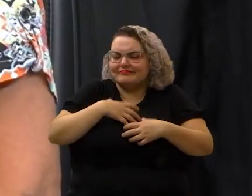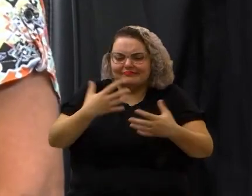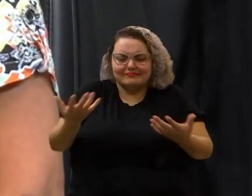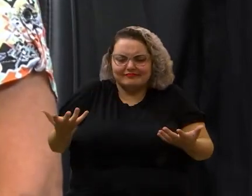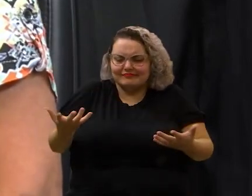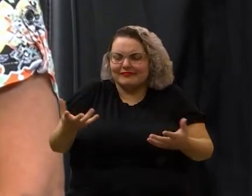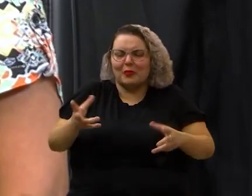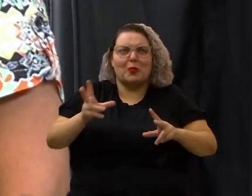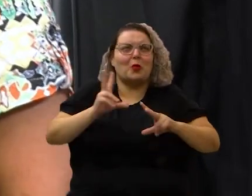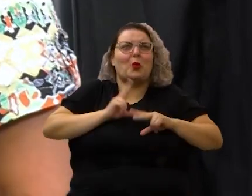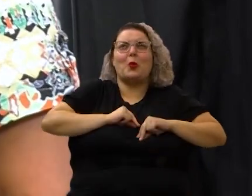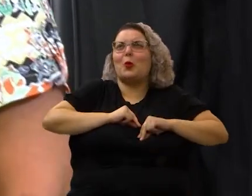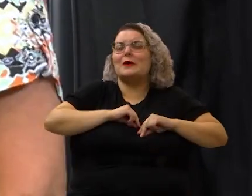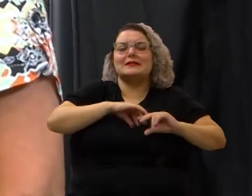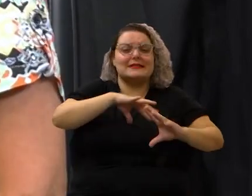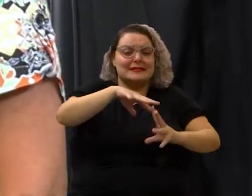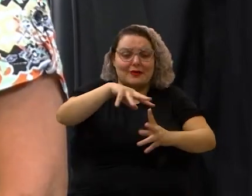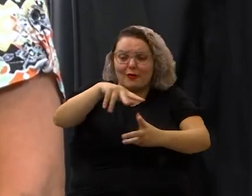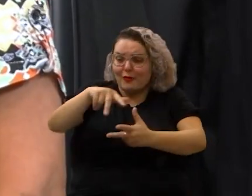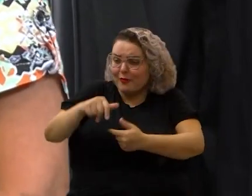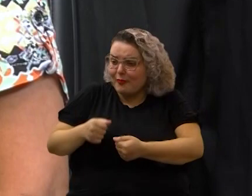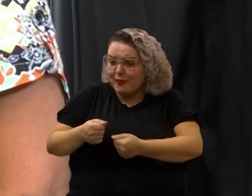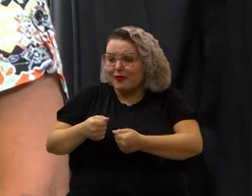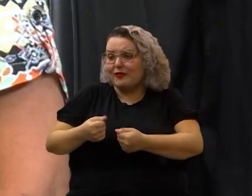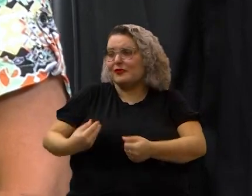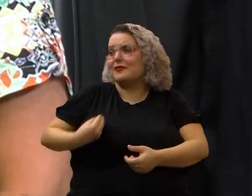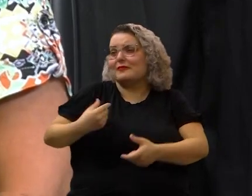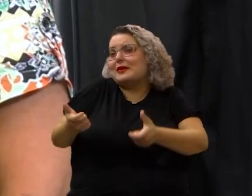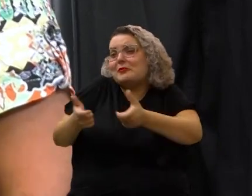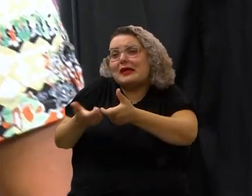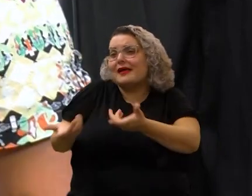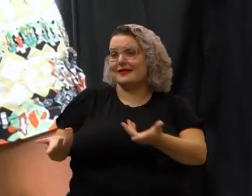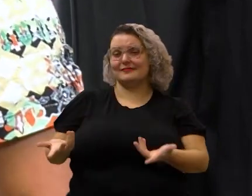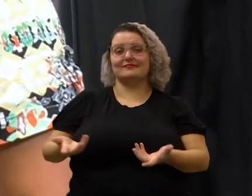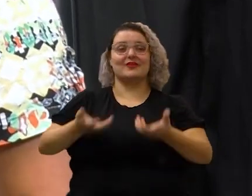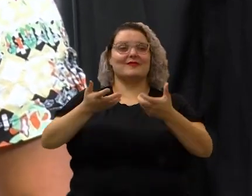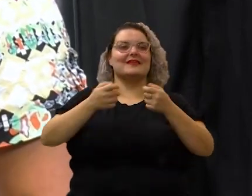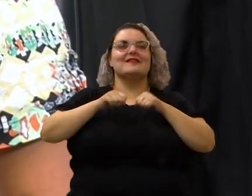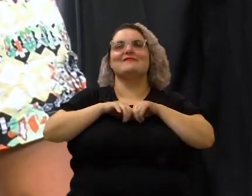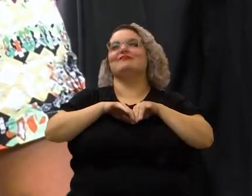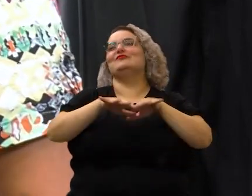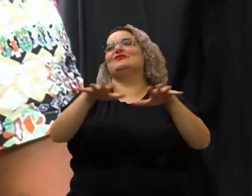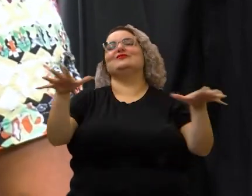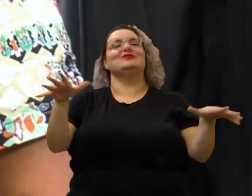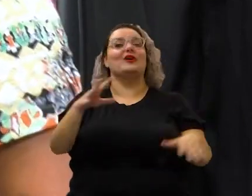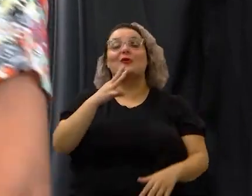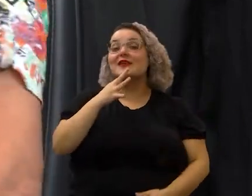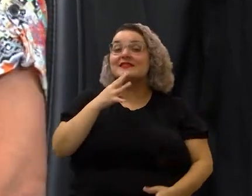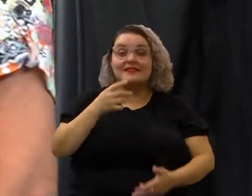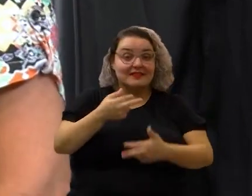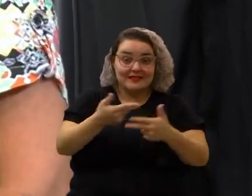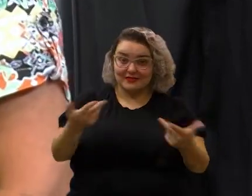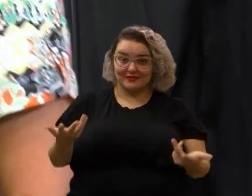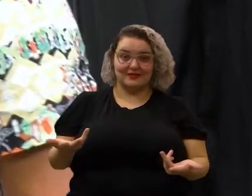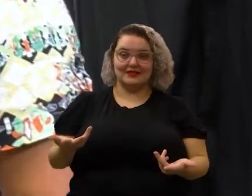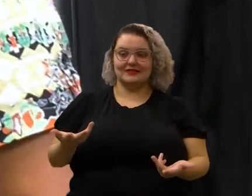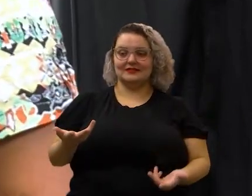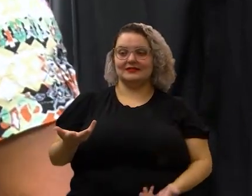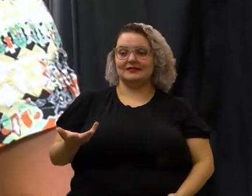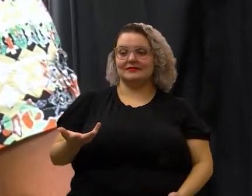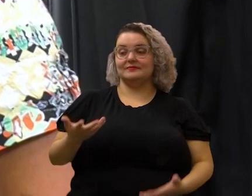que eu tinha era que o mundo que eu tinha vivido era pequeno demais. Eu queria conhecer as